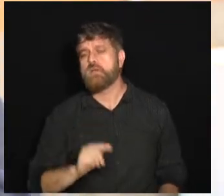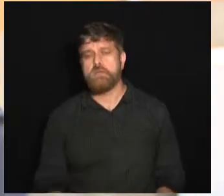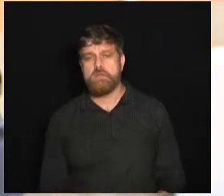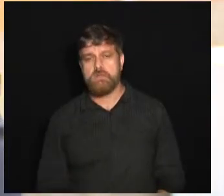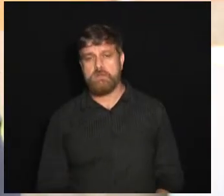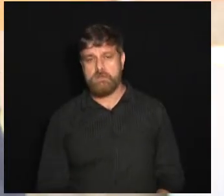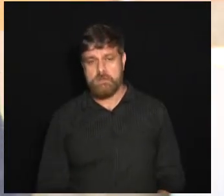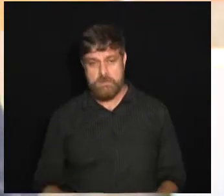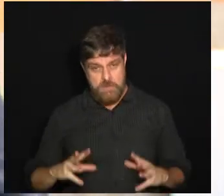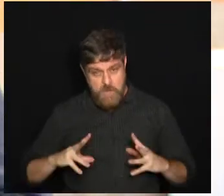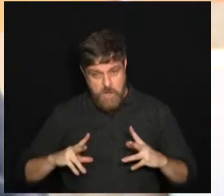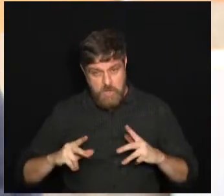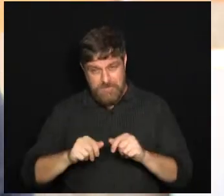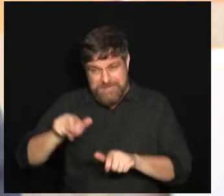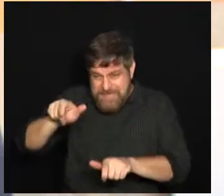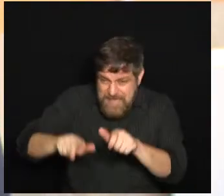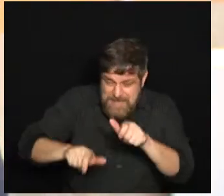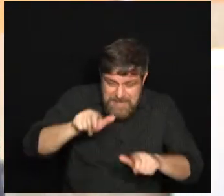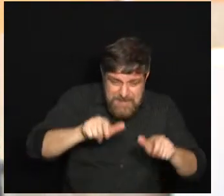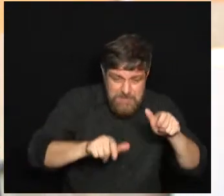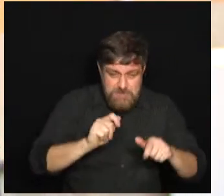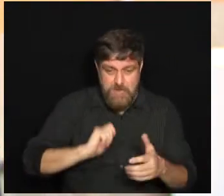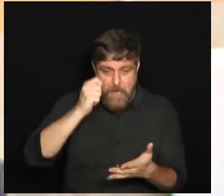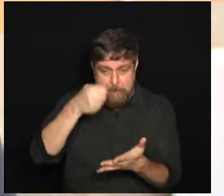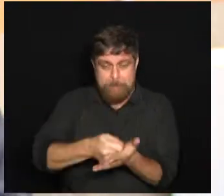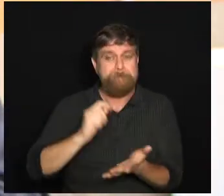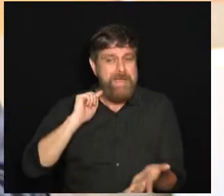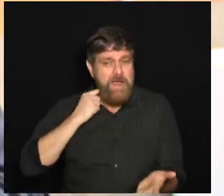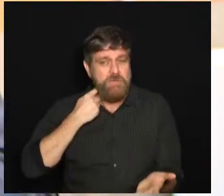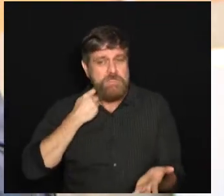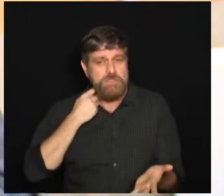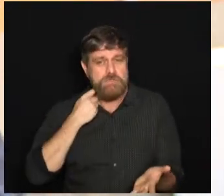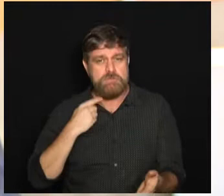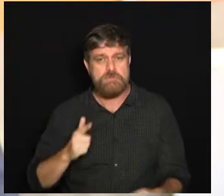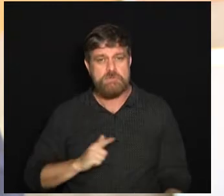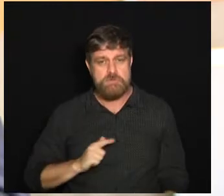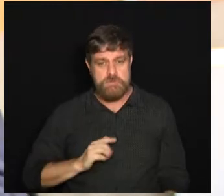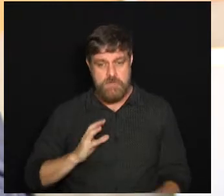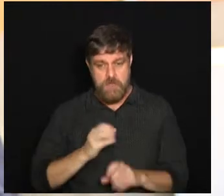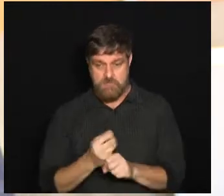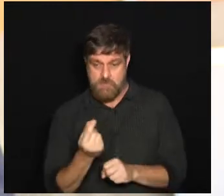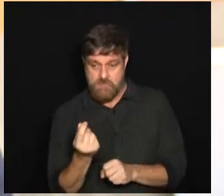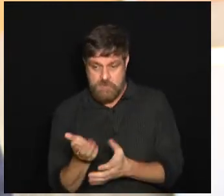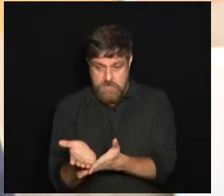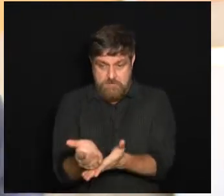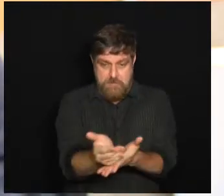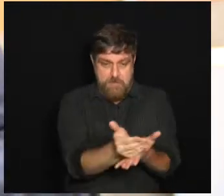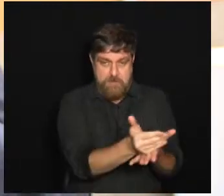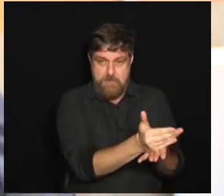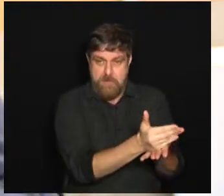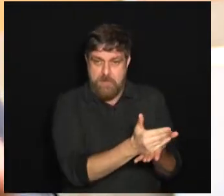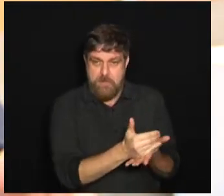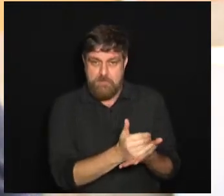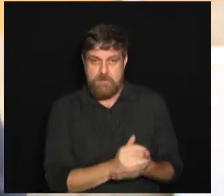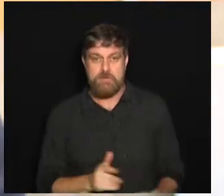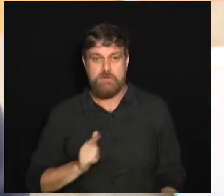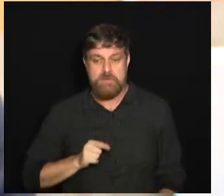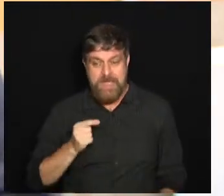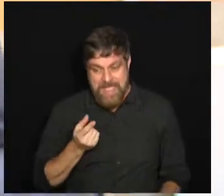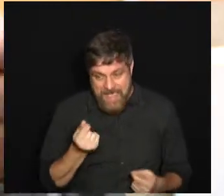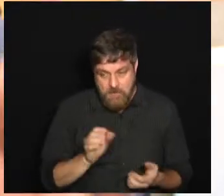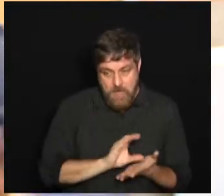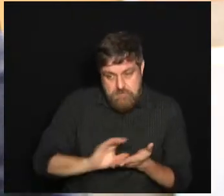se todos os moradores pagam a taxa de lixo, né, se o valor pago pelo munícipe corresponde ao valor